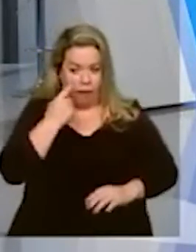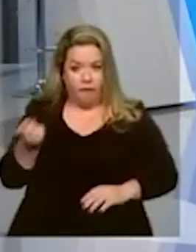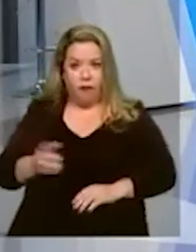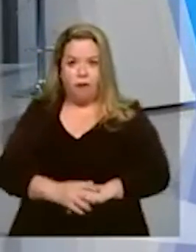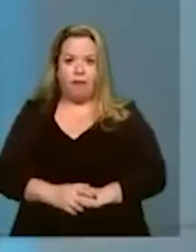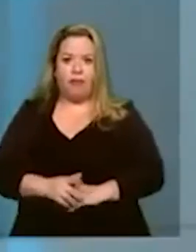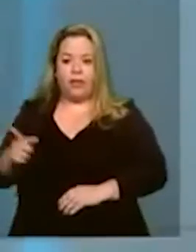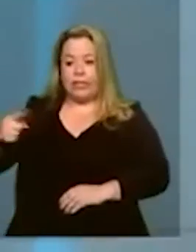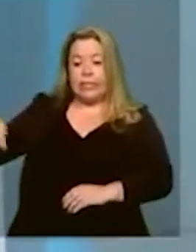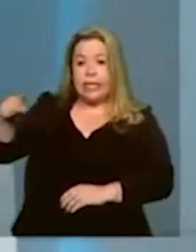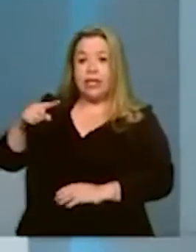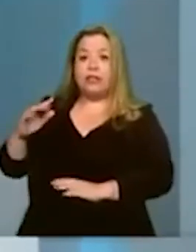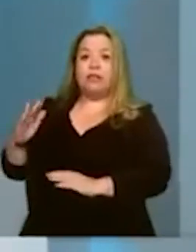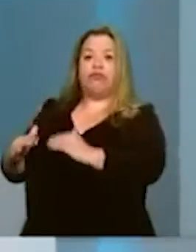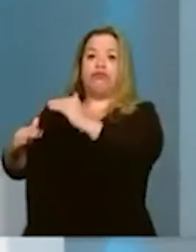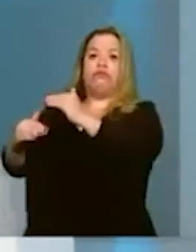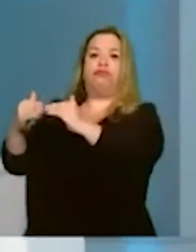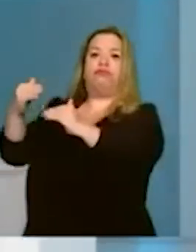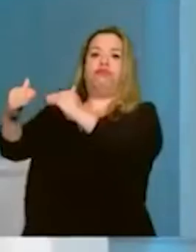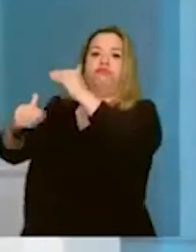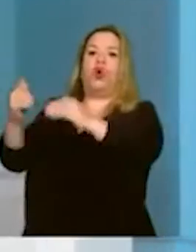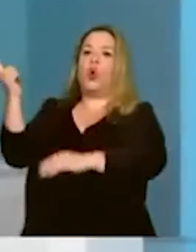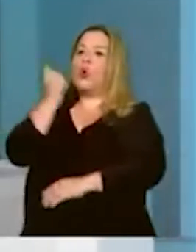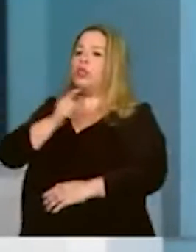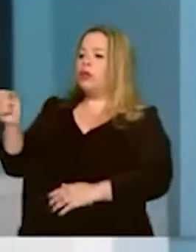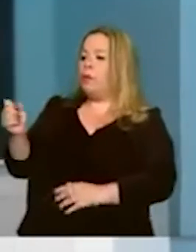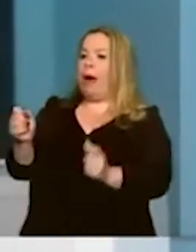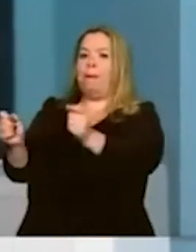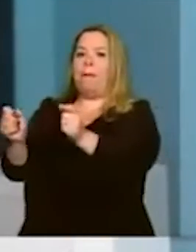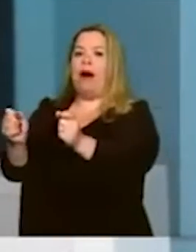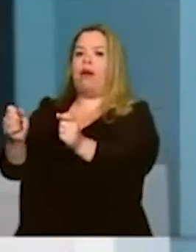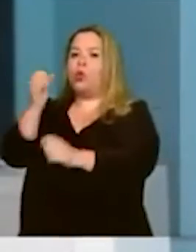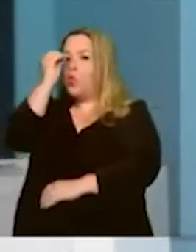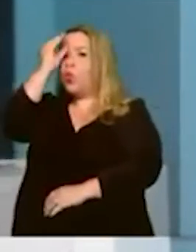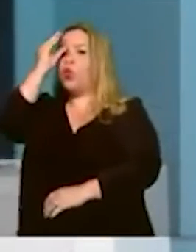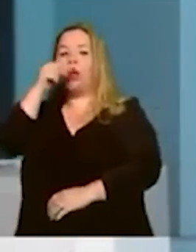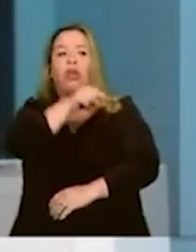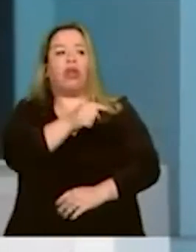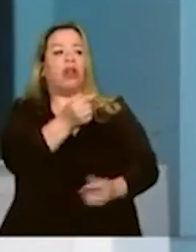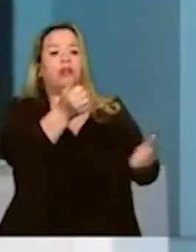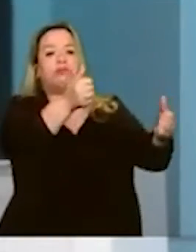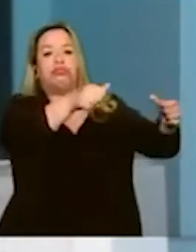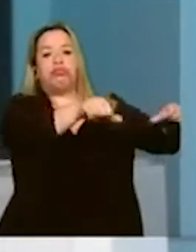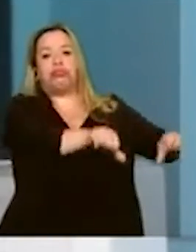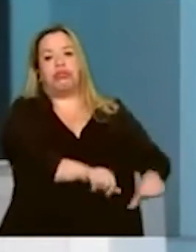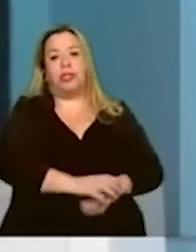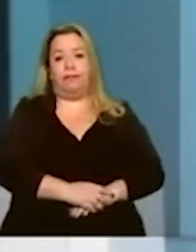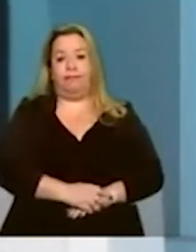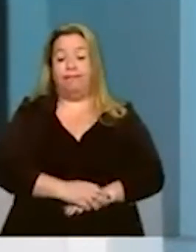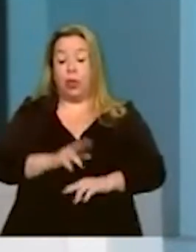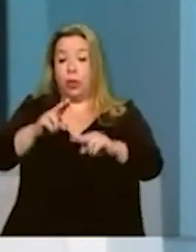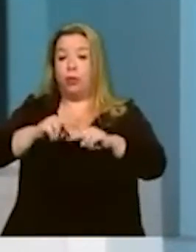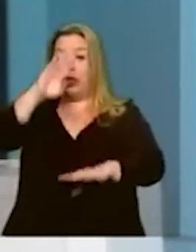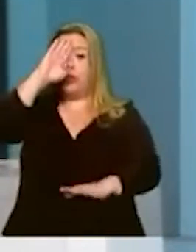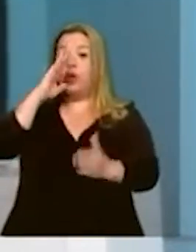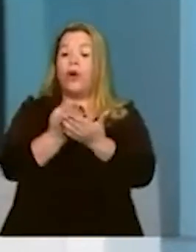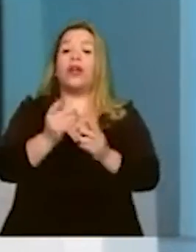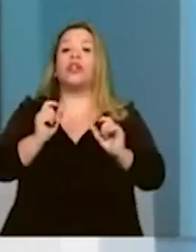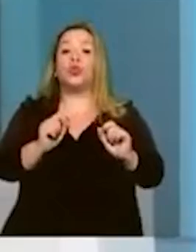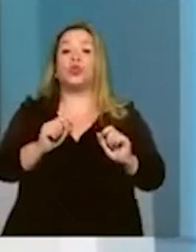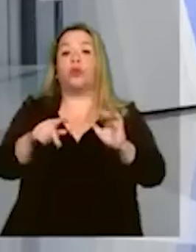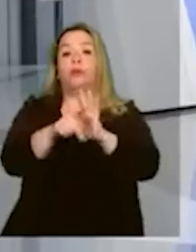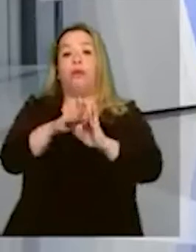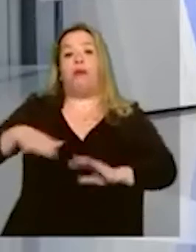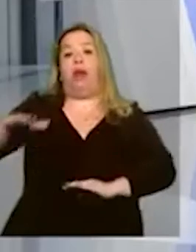de uma linha, que foi bem sucedida, contra uma linha que foi mal sucedida. É por isso que eu acredito, Haddad, na linha